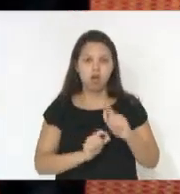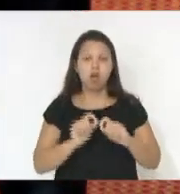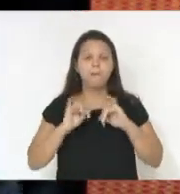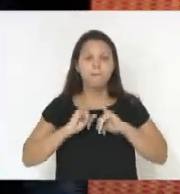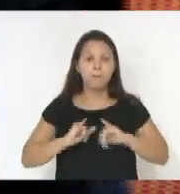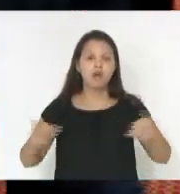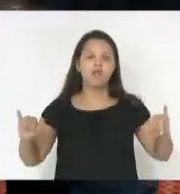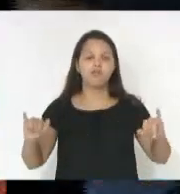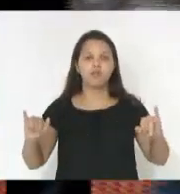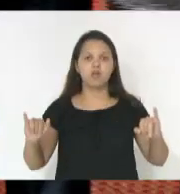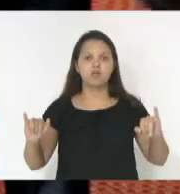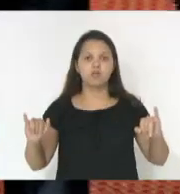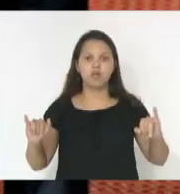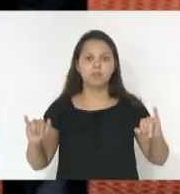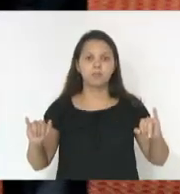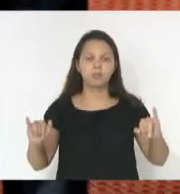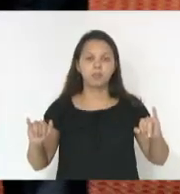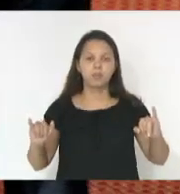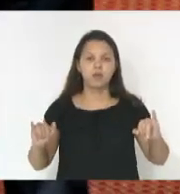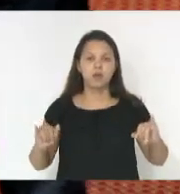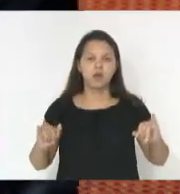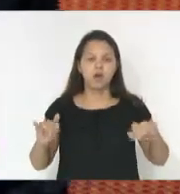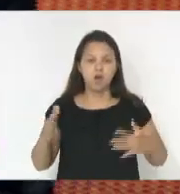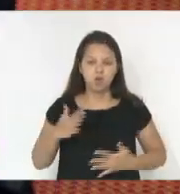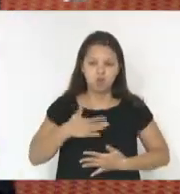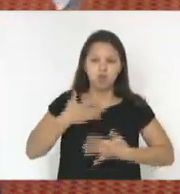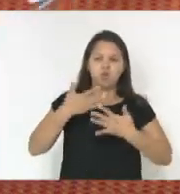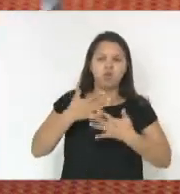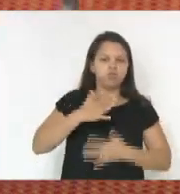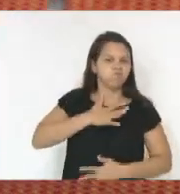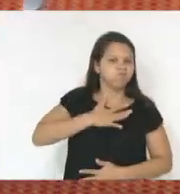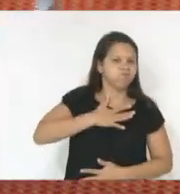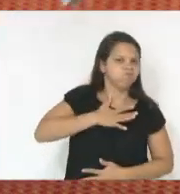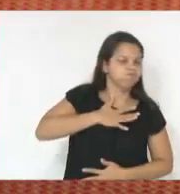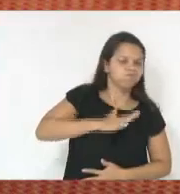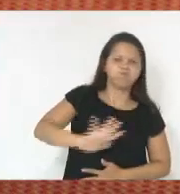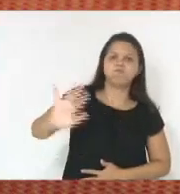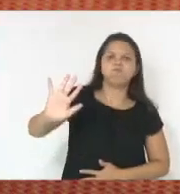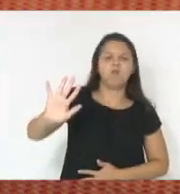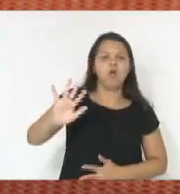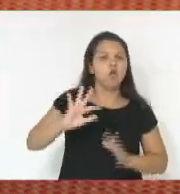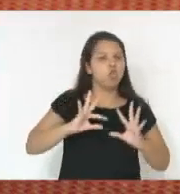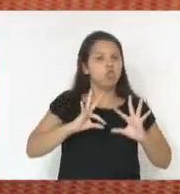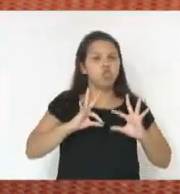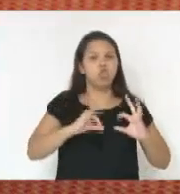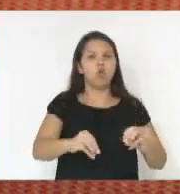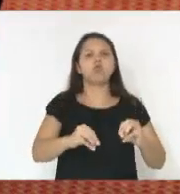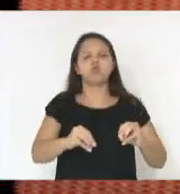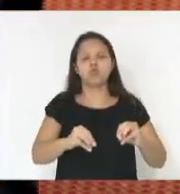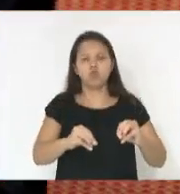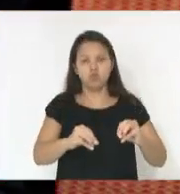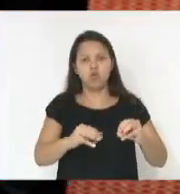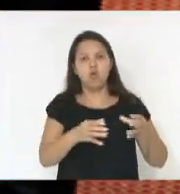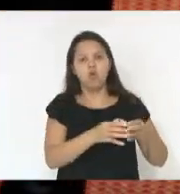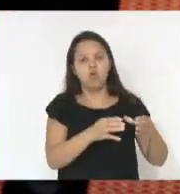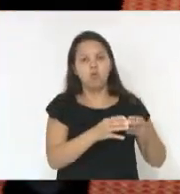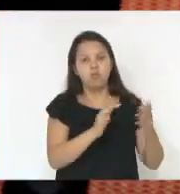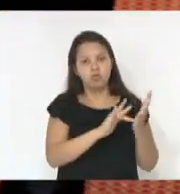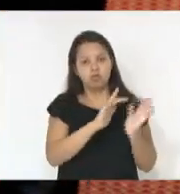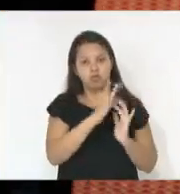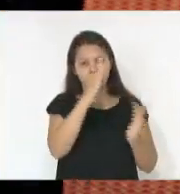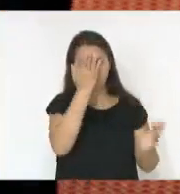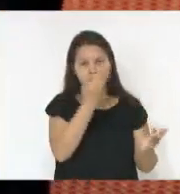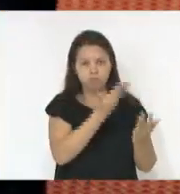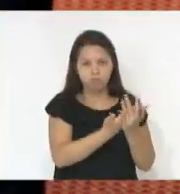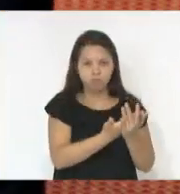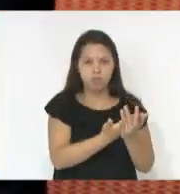manifesta a indignação de todos os cristãos em relação o ataque e a